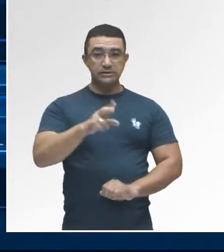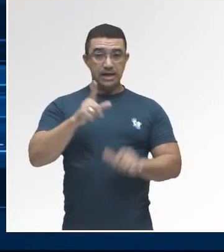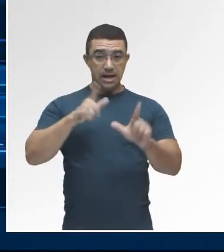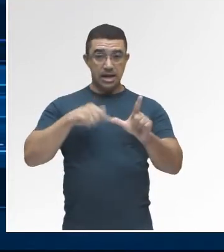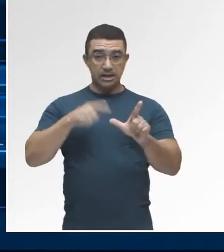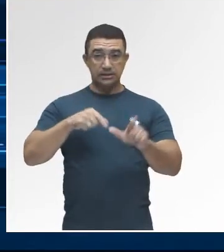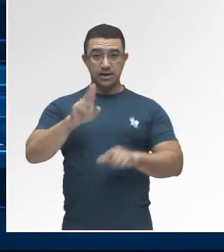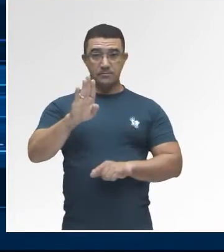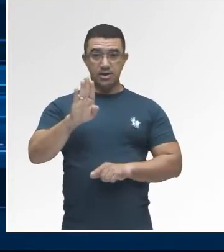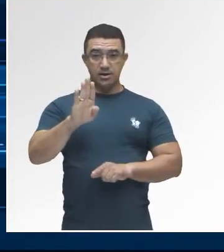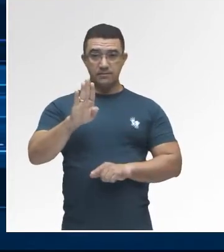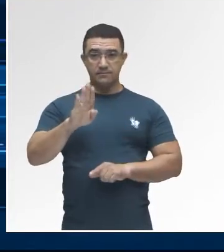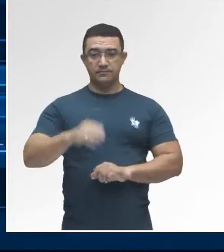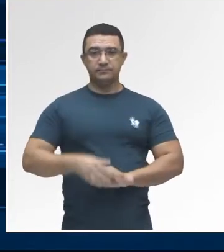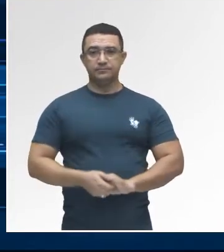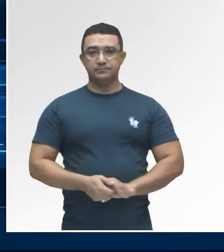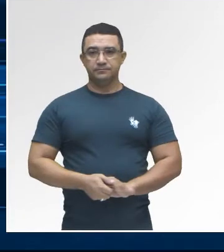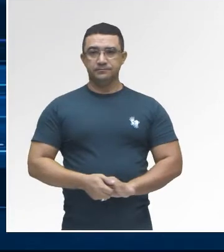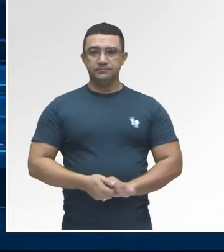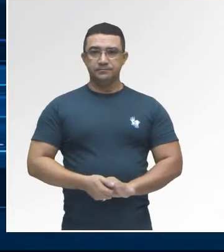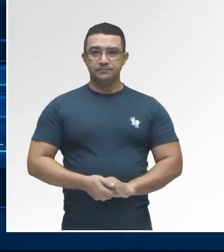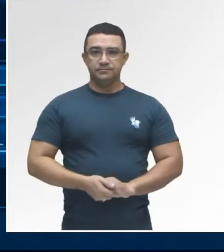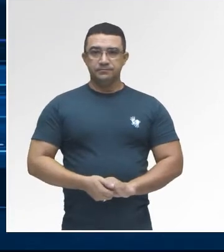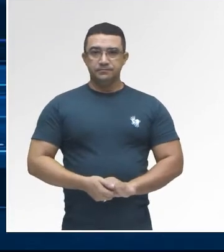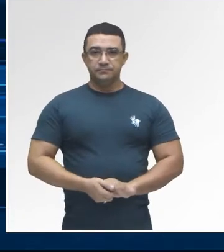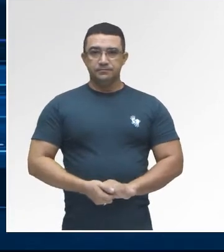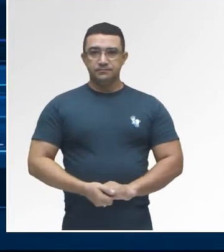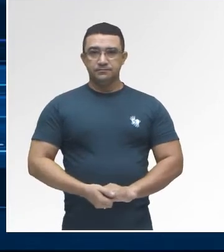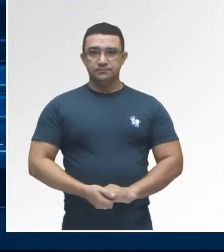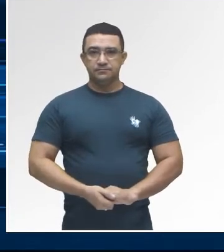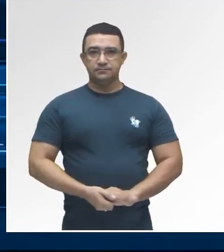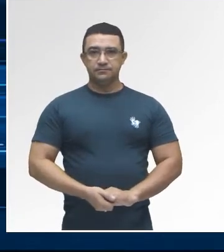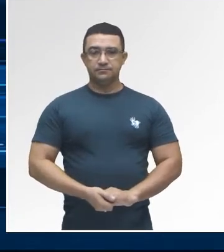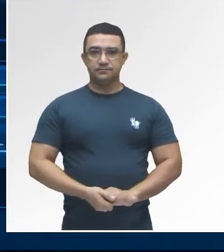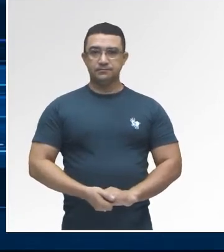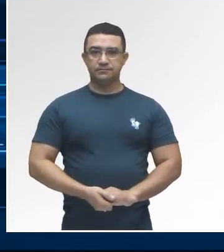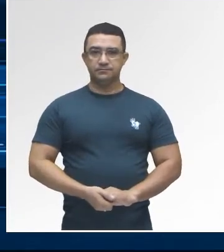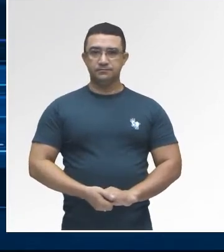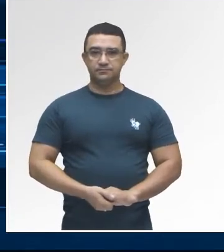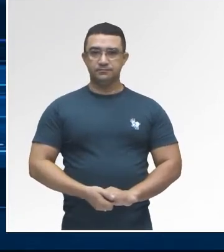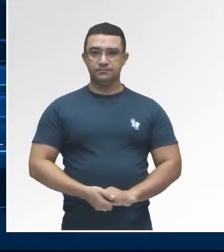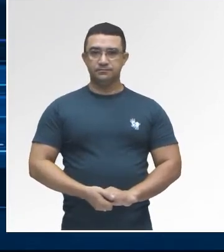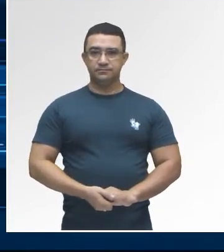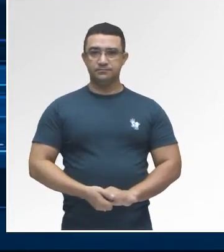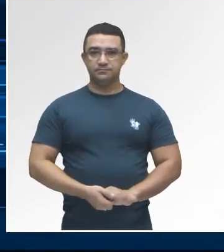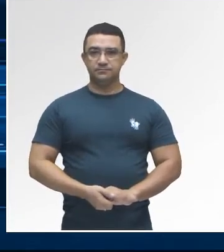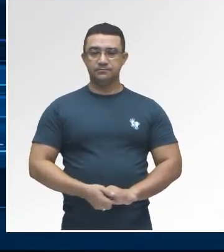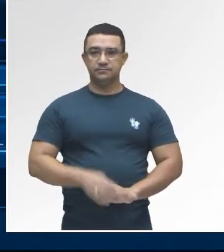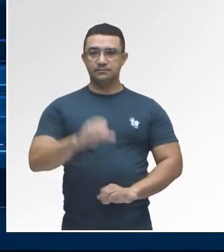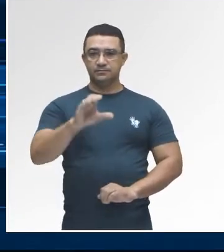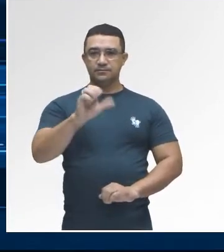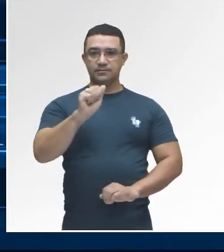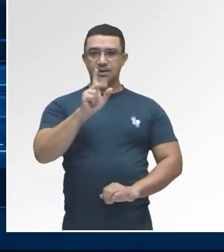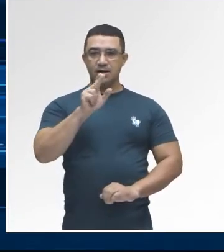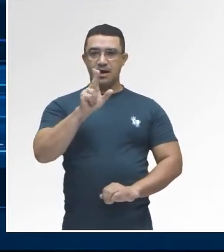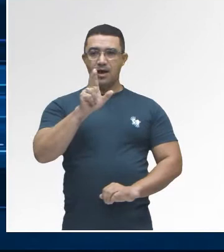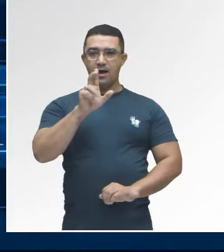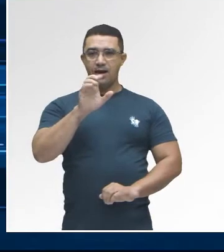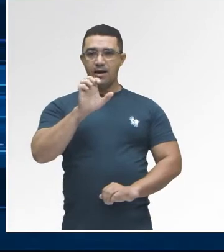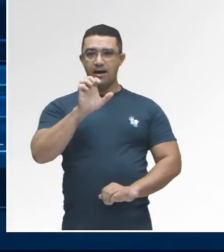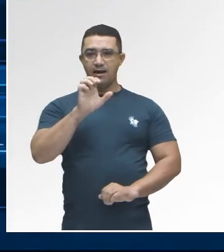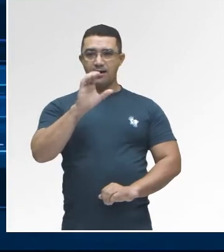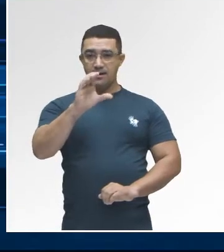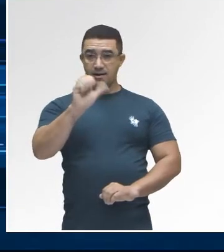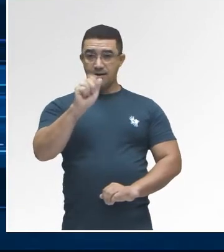mais outra turma completa aí essas respostas. Careiro da Vargas F19, Manacapuru F12 e